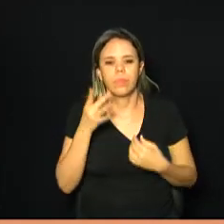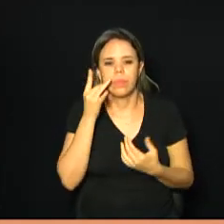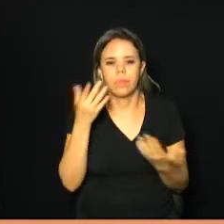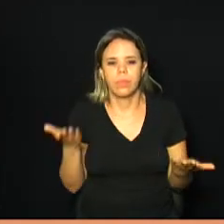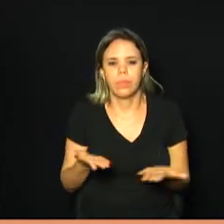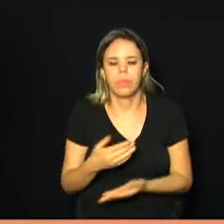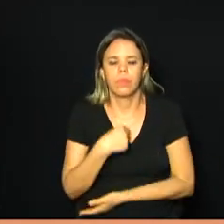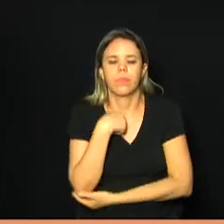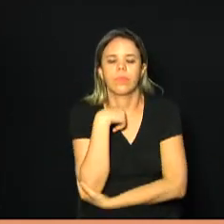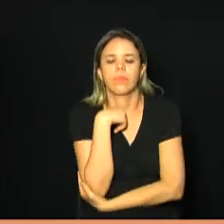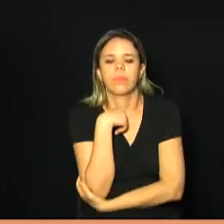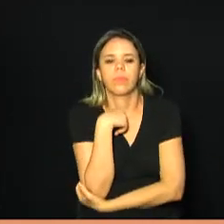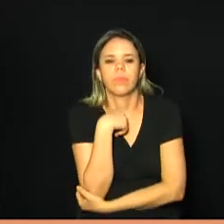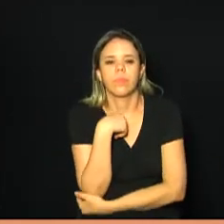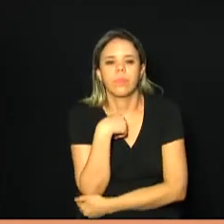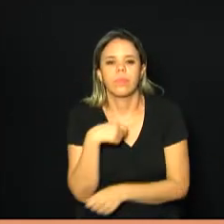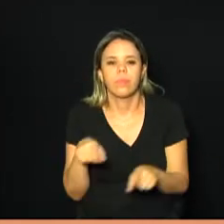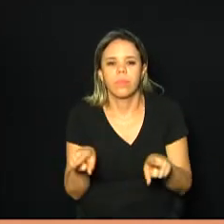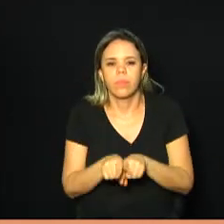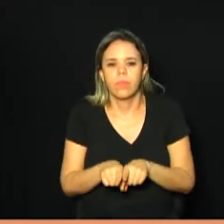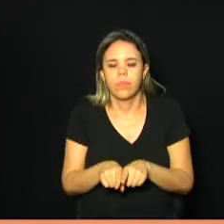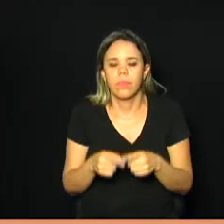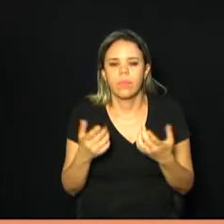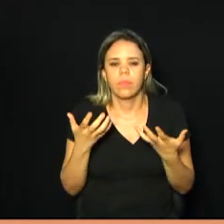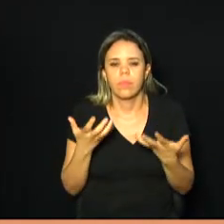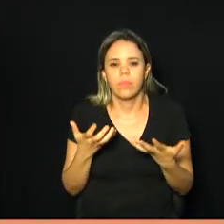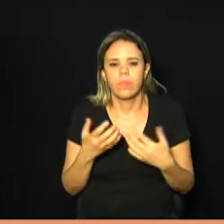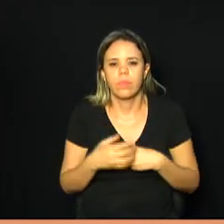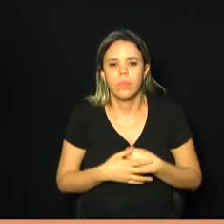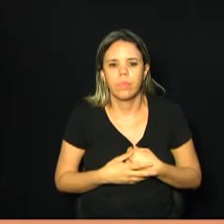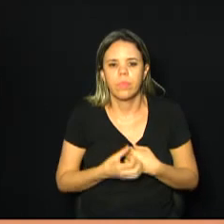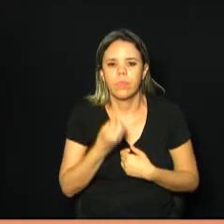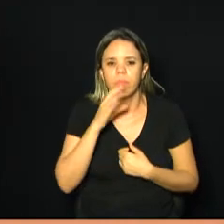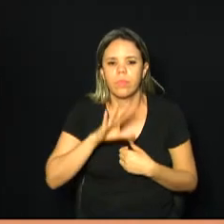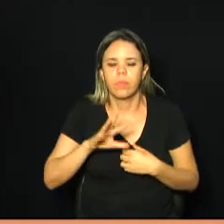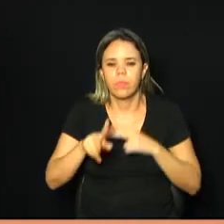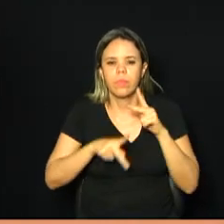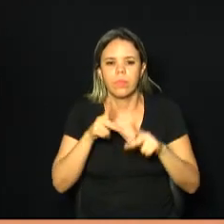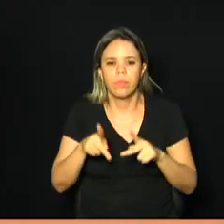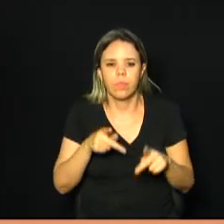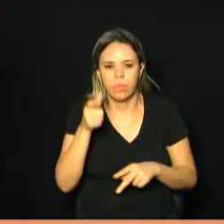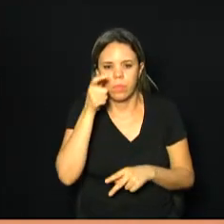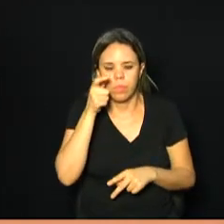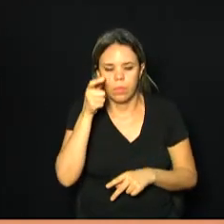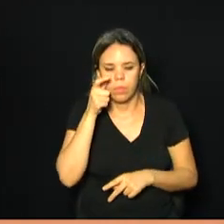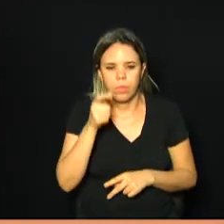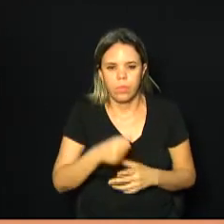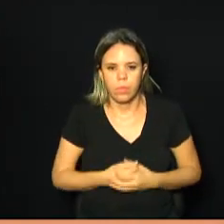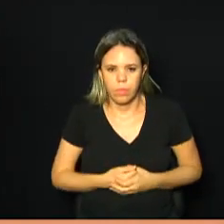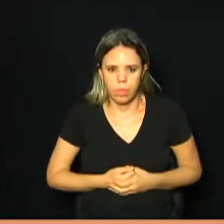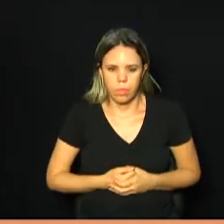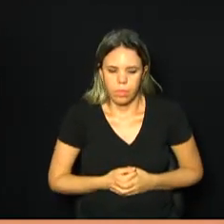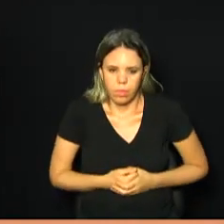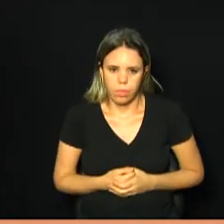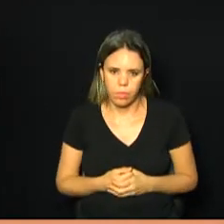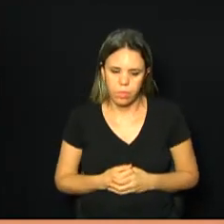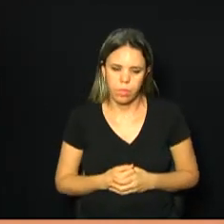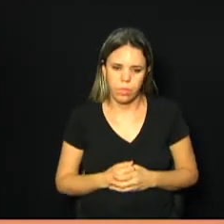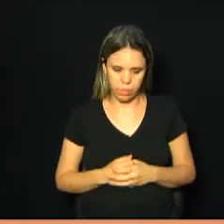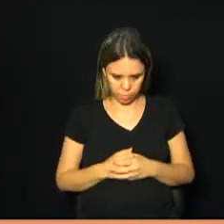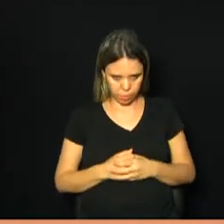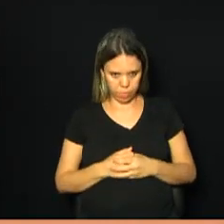hoje. Também quero dar uma boa tarde ao pessoal que nos assiste através das redes